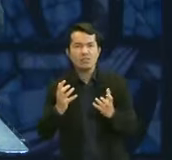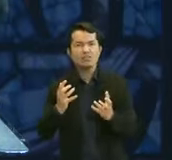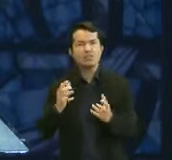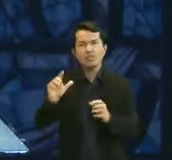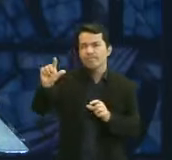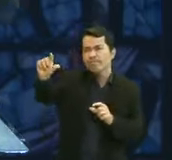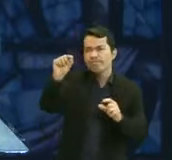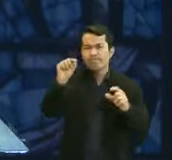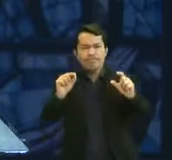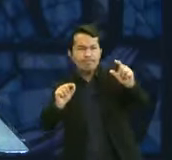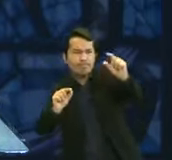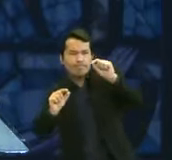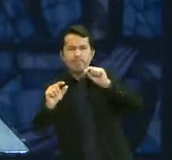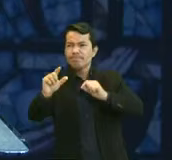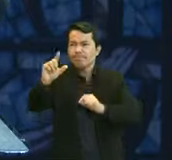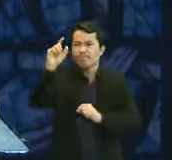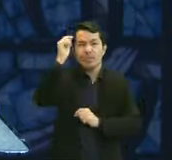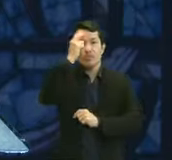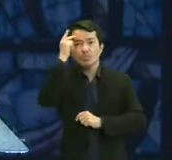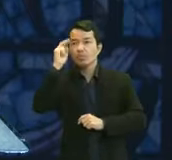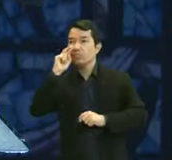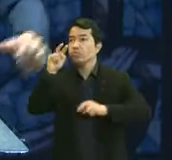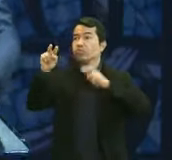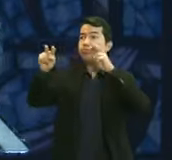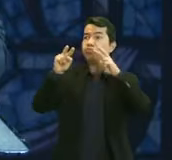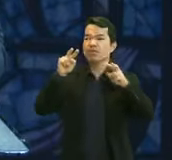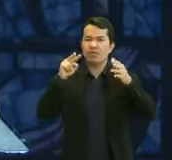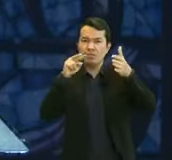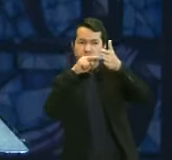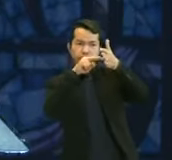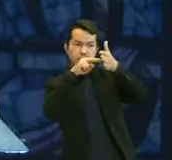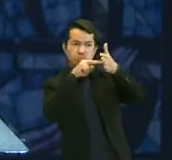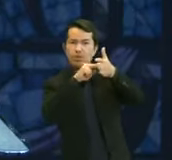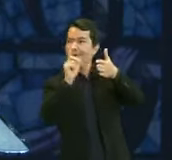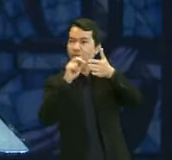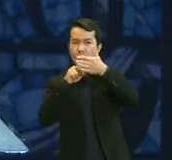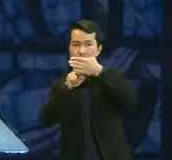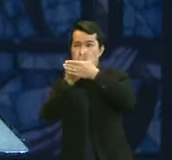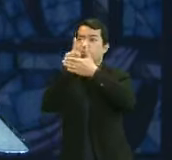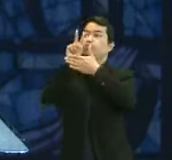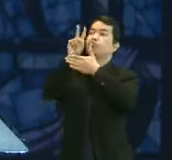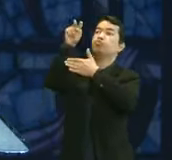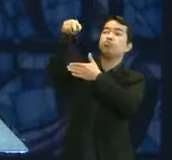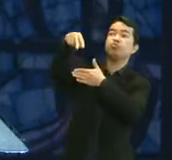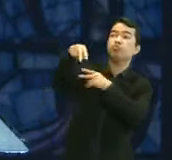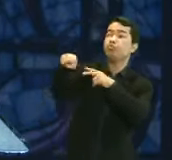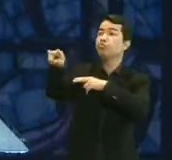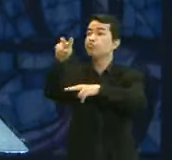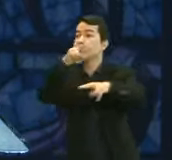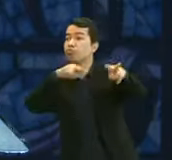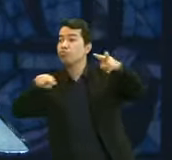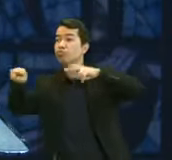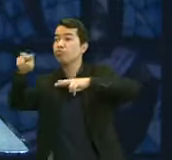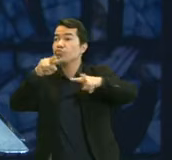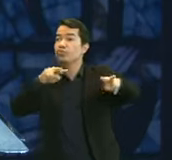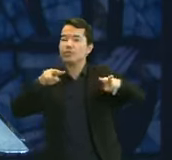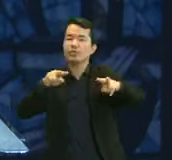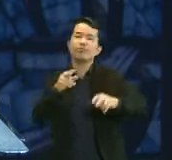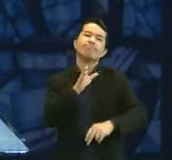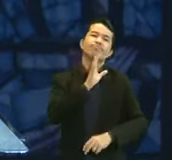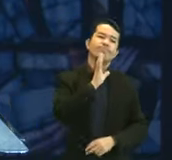de enxergar além, de ver os que os outros não veem, que através da oração receberam uma